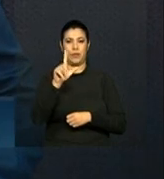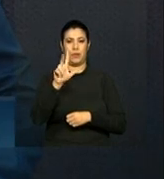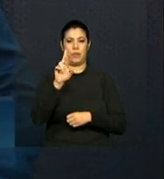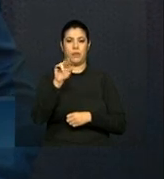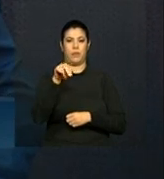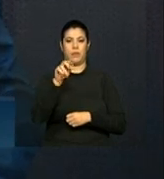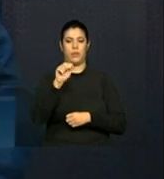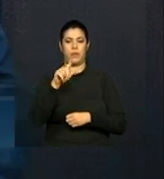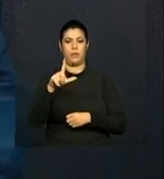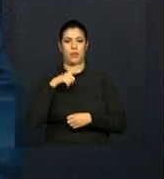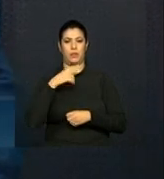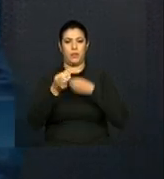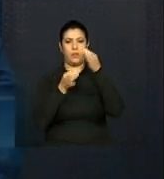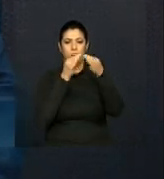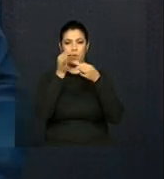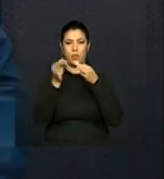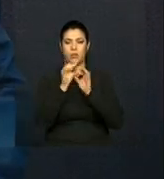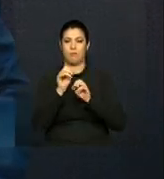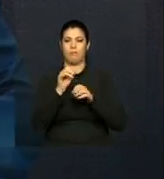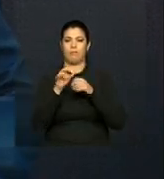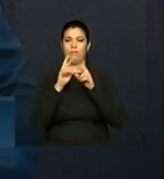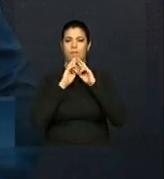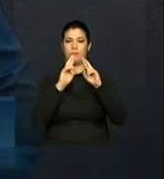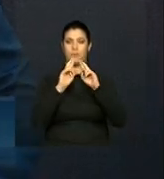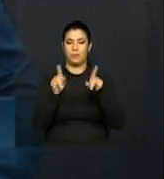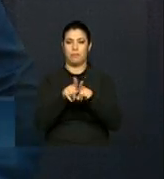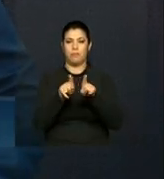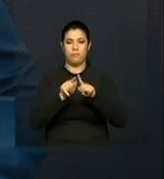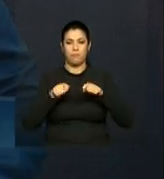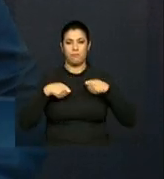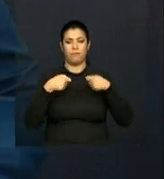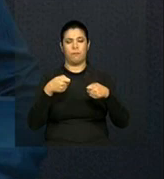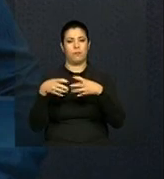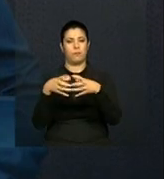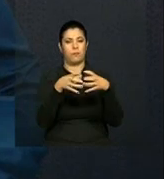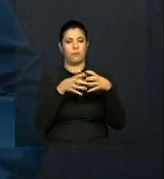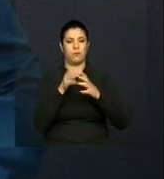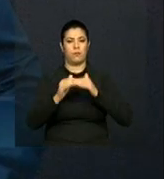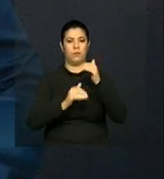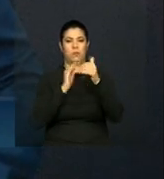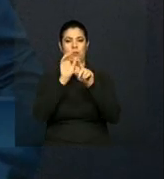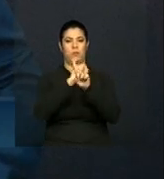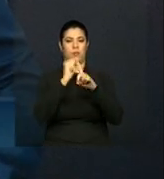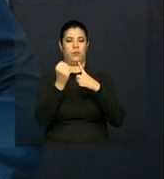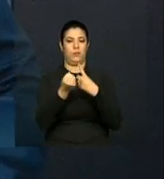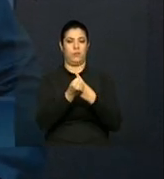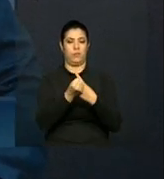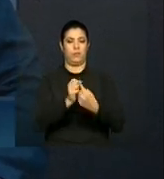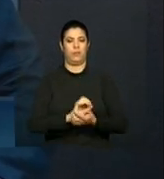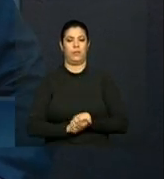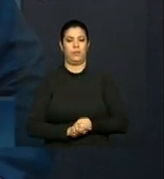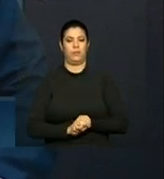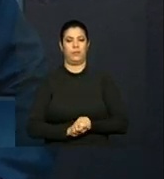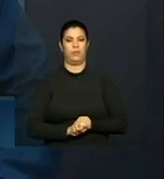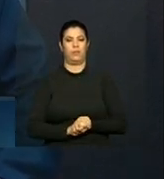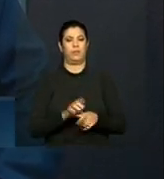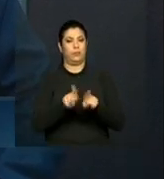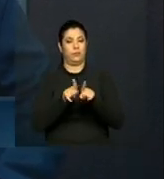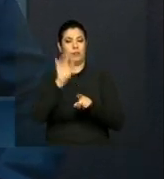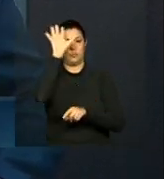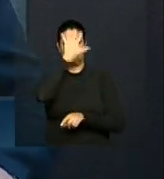para a construção de soluções estruturantes, desafios conjuntos do desenvolvimento social e